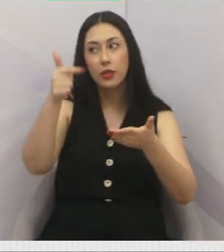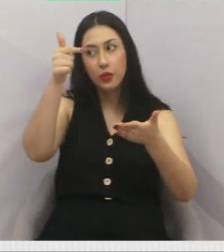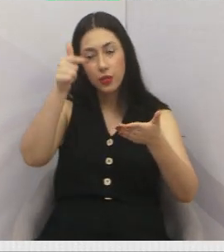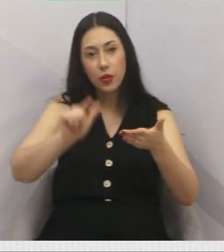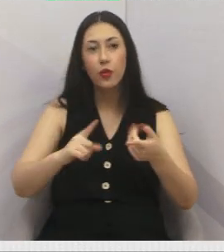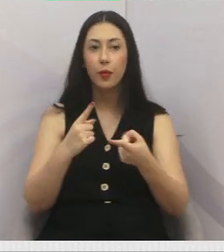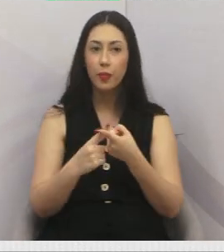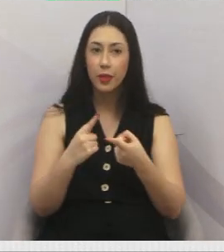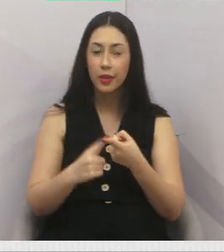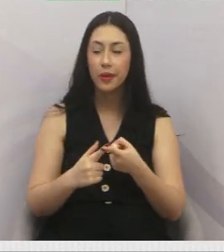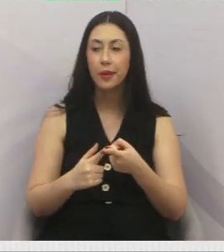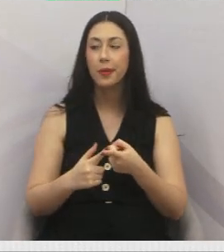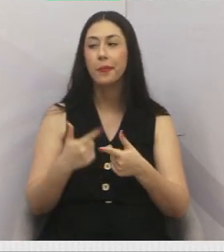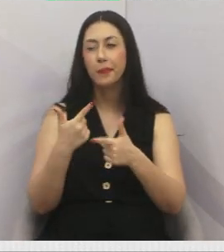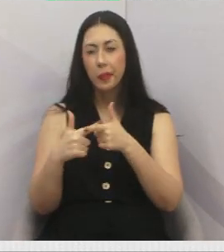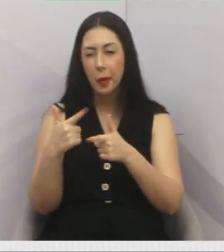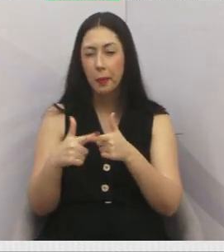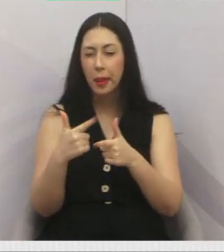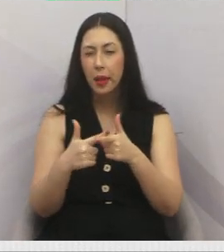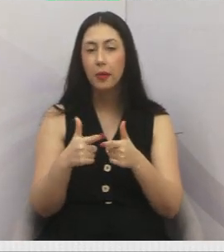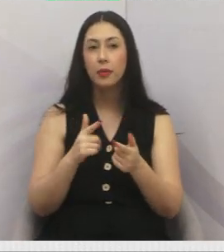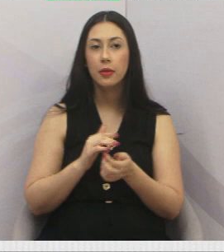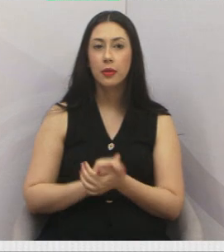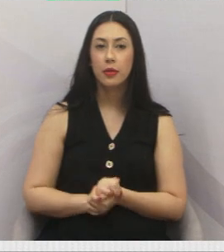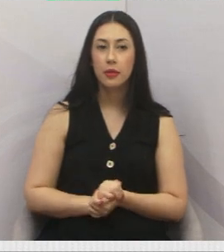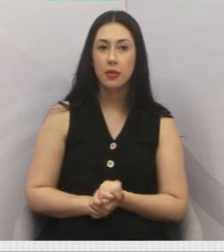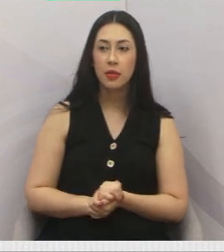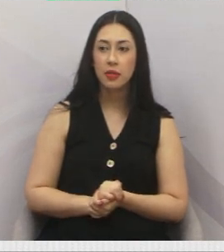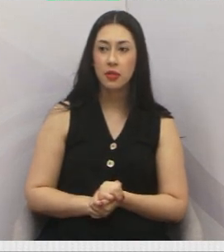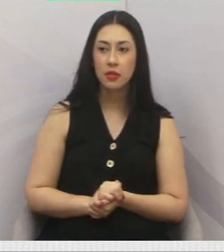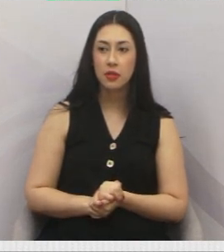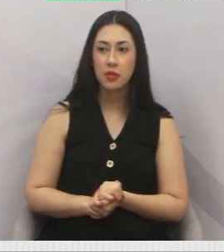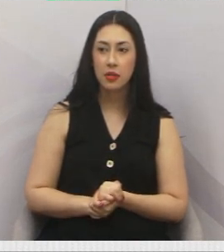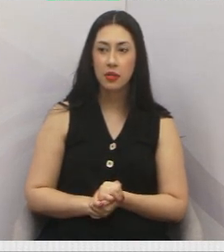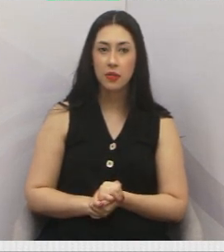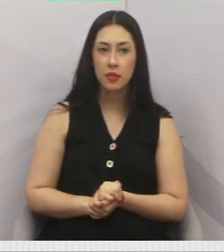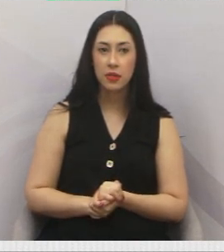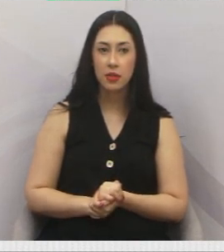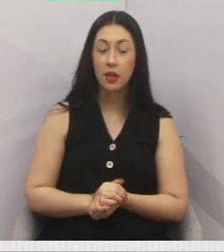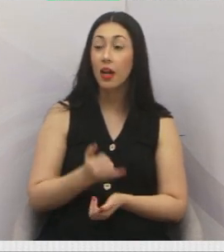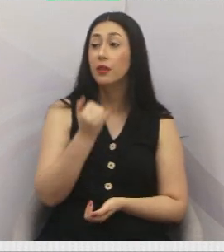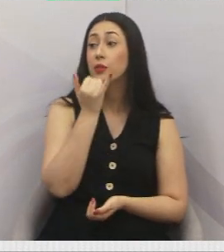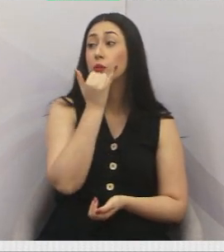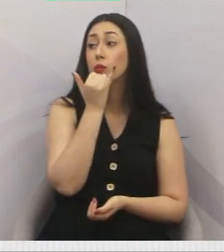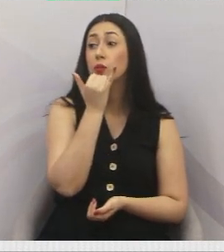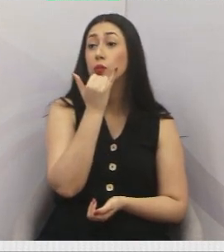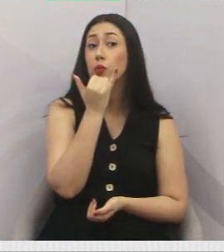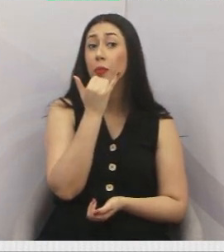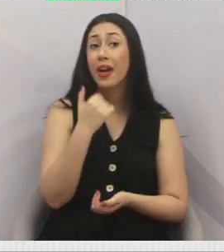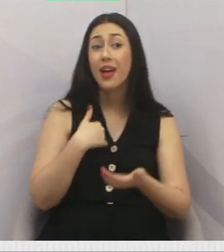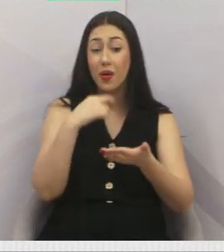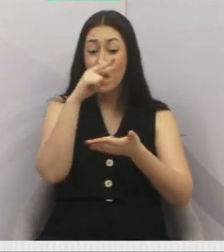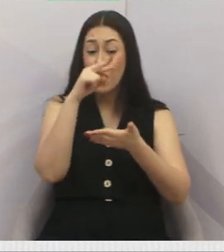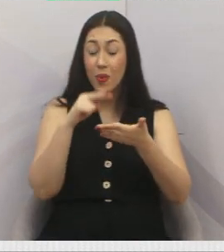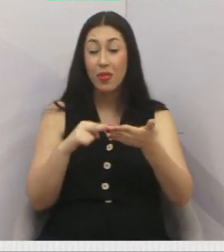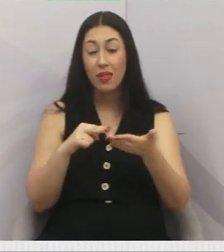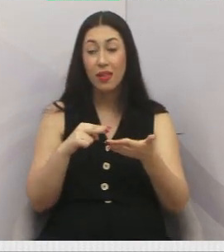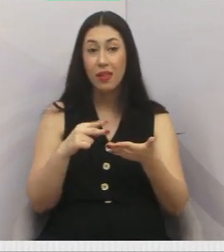fazer a leitura novamente do voto, porque teve problema na contabilização. Ah, perdão, desculpa, perdão, perdão, fez a leitura errada.